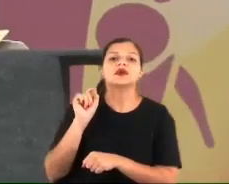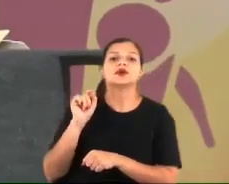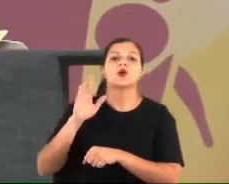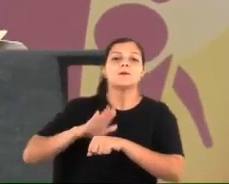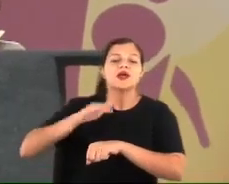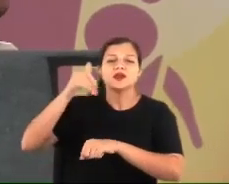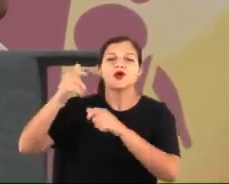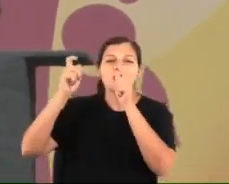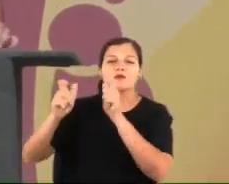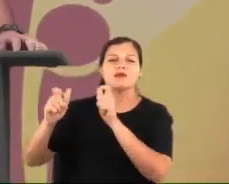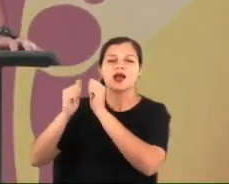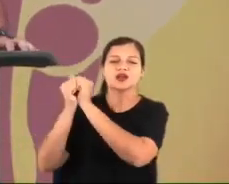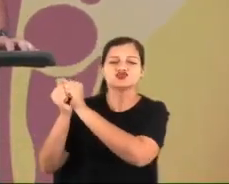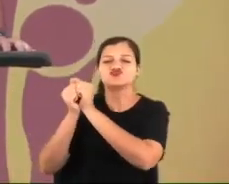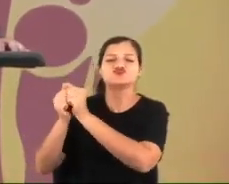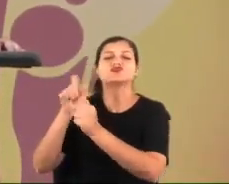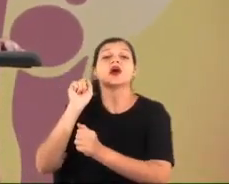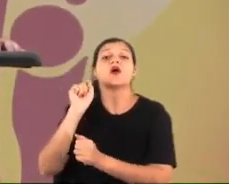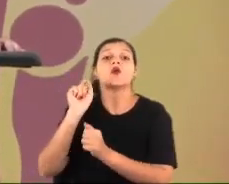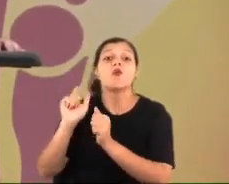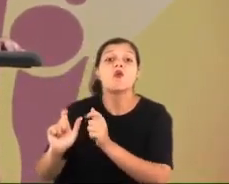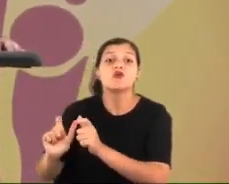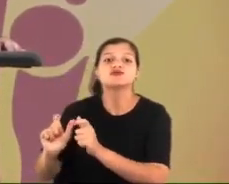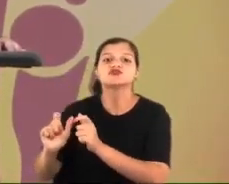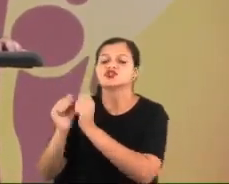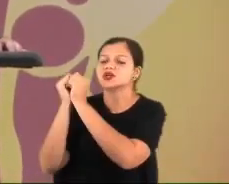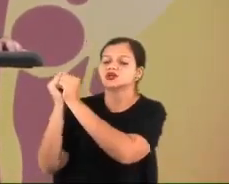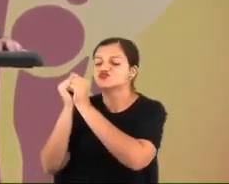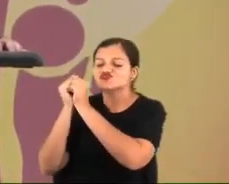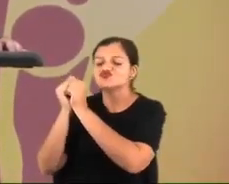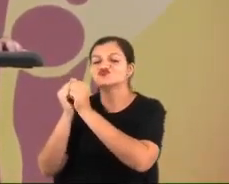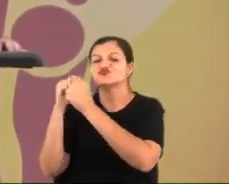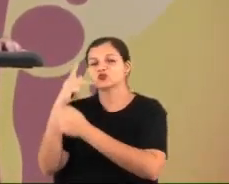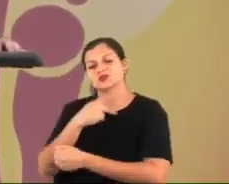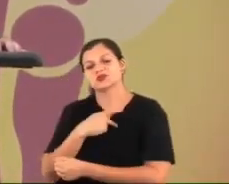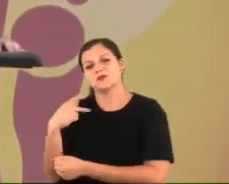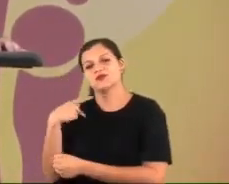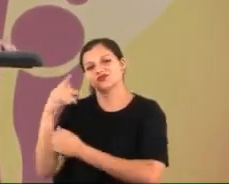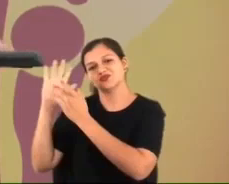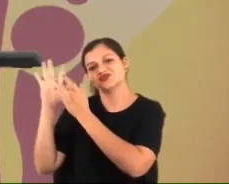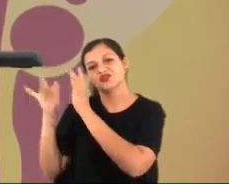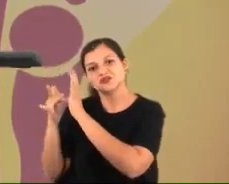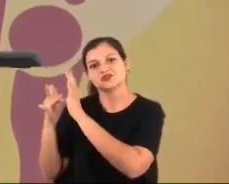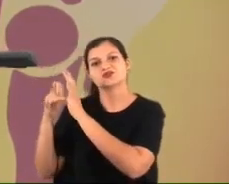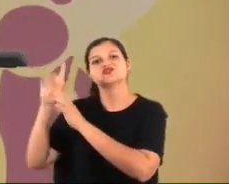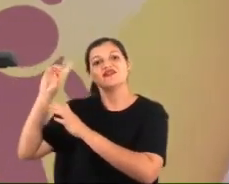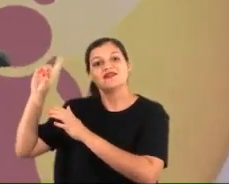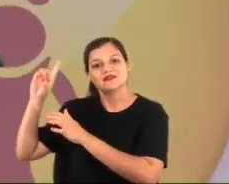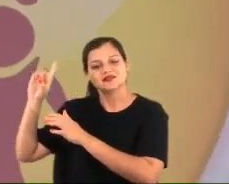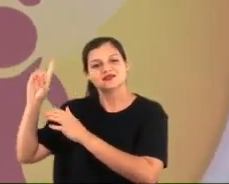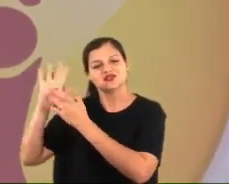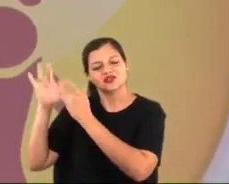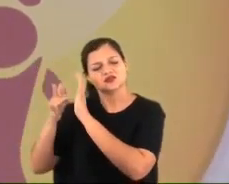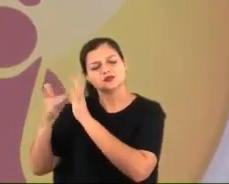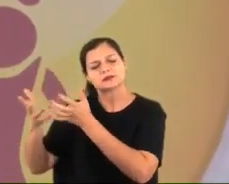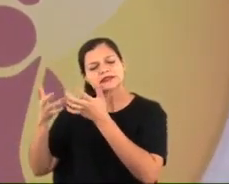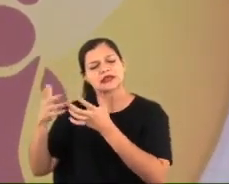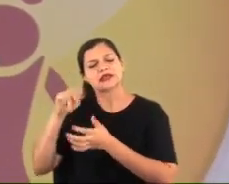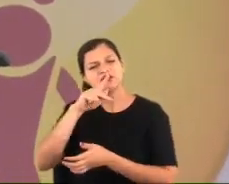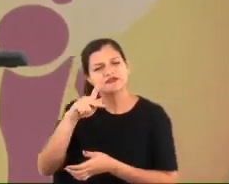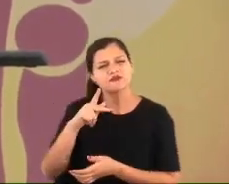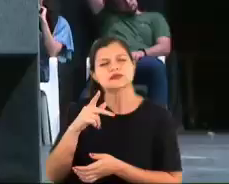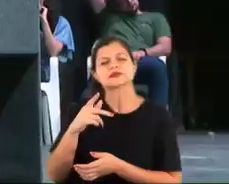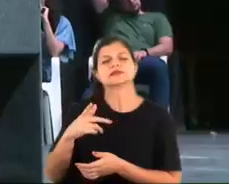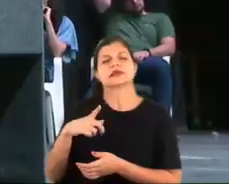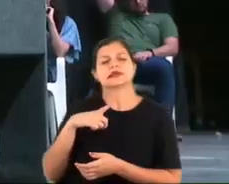guiando. É claro que momentos difíceis vão vir, mas ele quer te guiar. Ele quer fazer com que você beba da água da vida